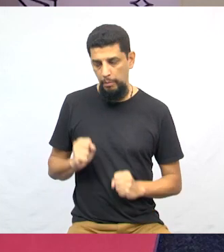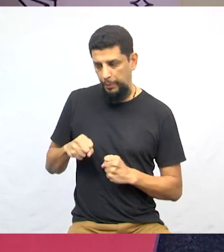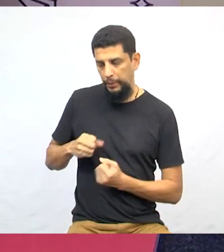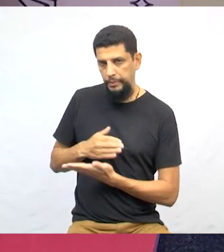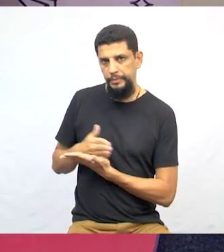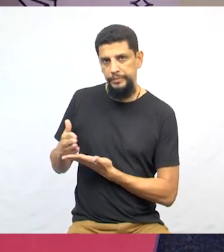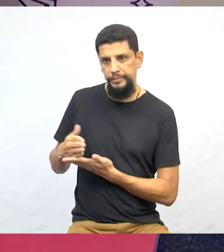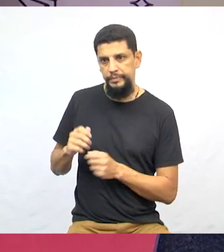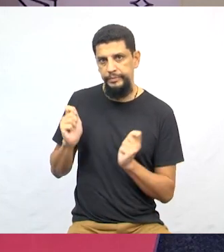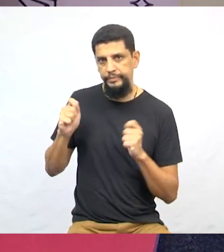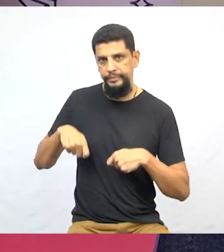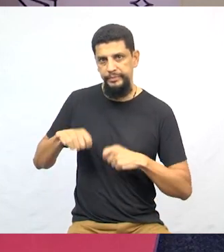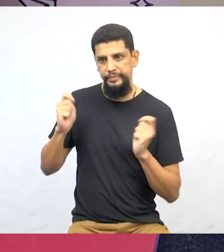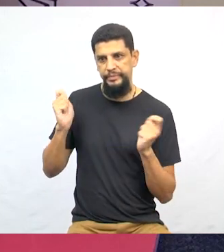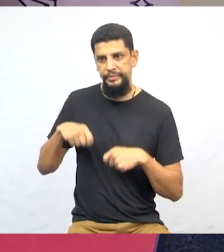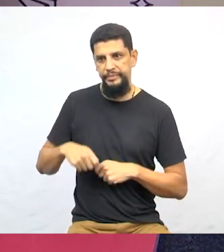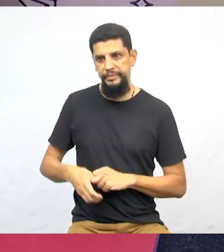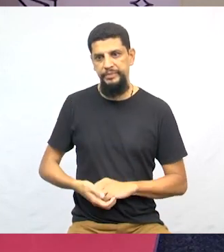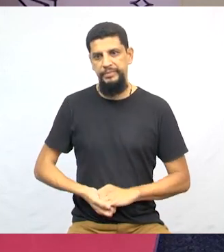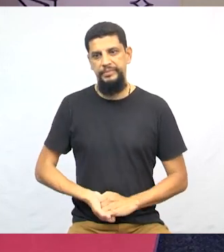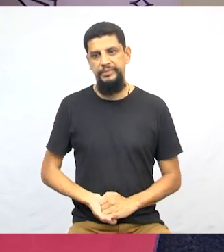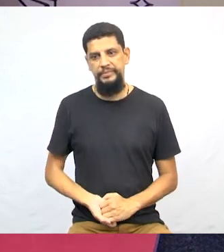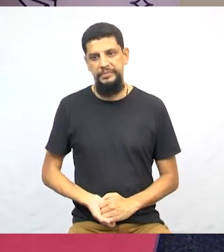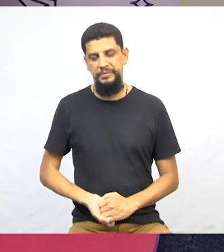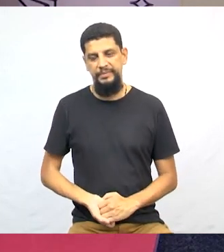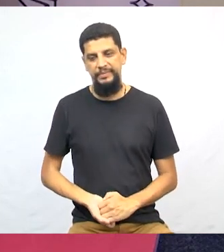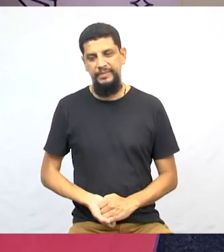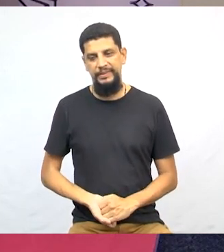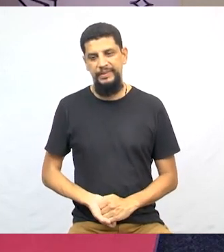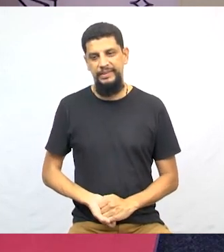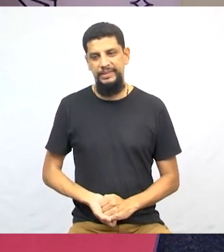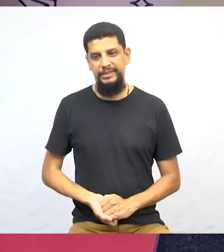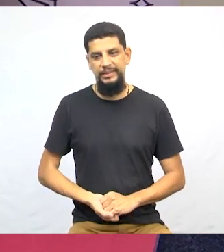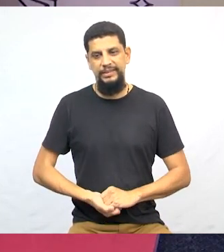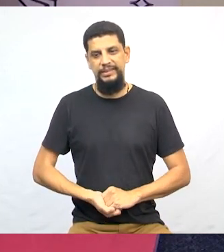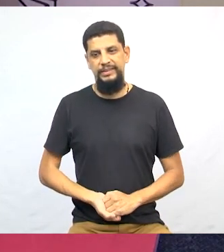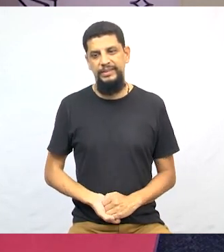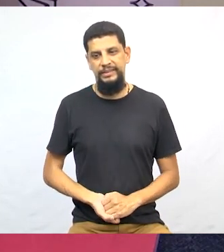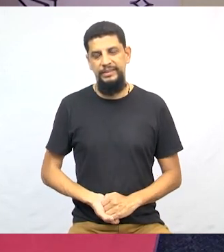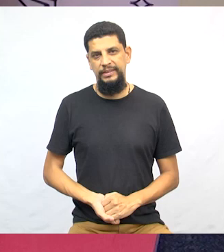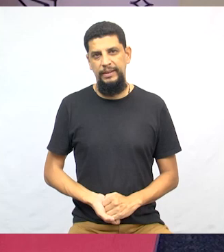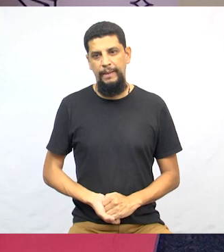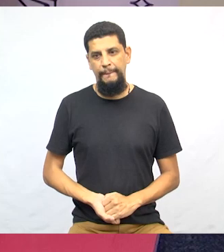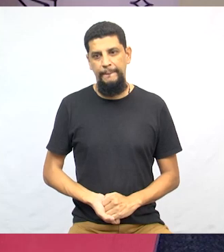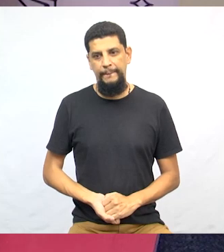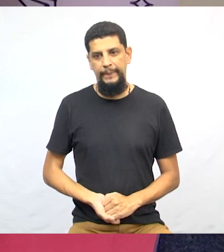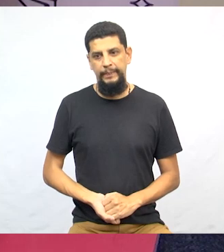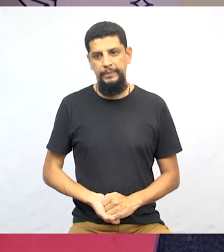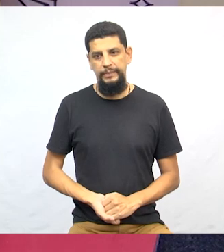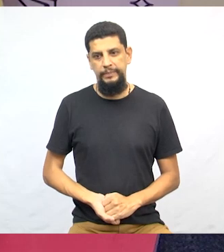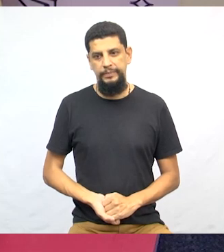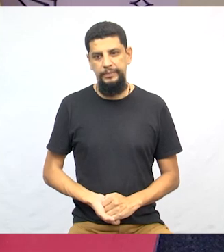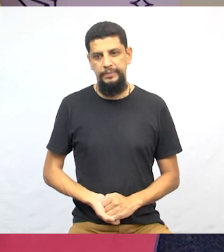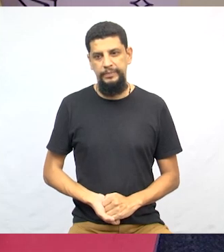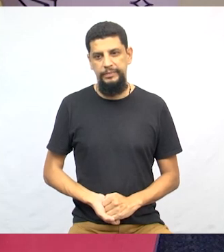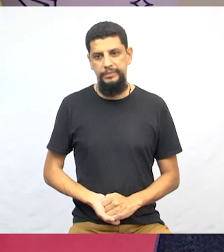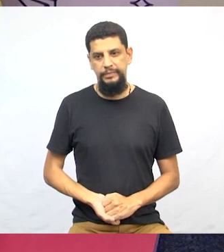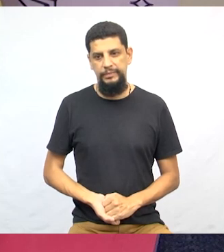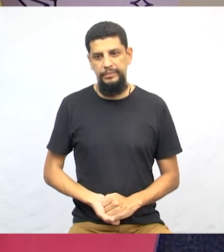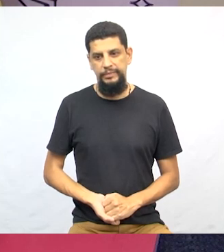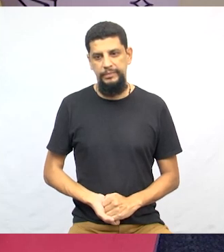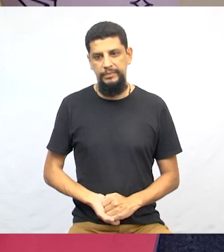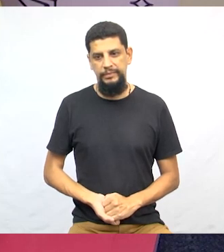vermelha. Posso começar? Começa. Ai, cara. Eu não vou jogar ali porque, né, posso derrubar aquelas que já estão prontas. Tá. Né?